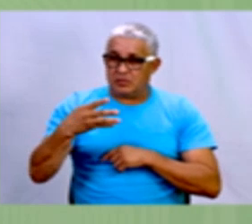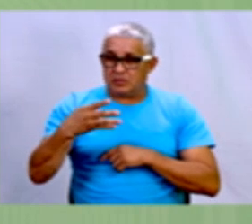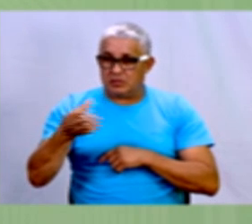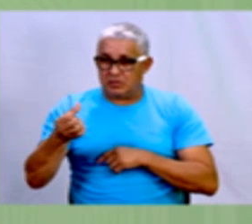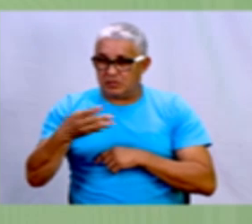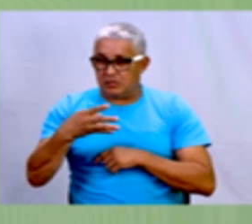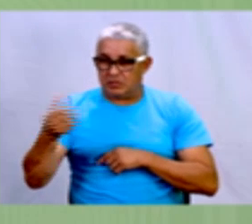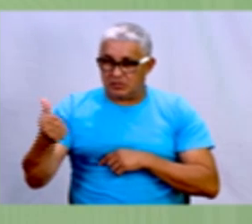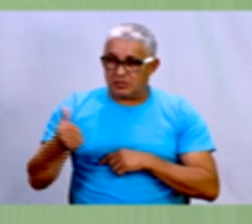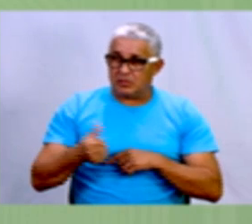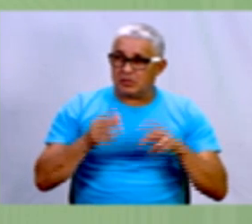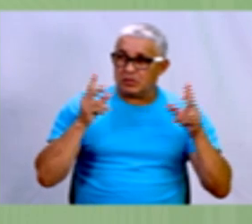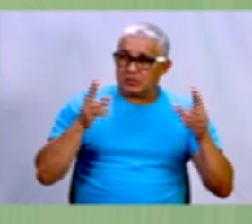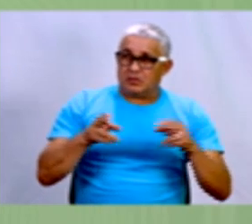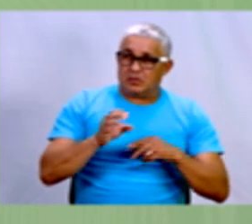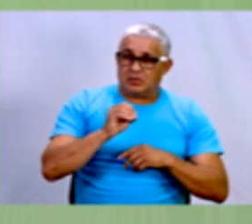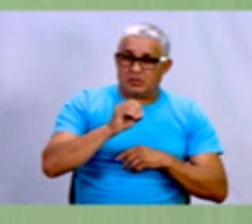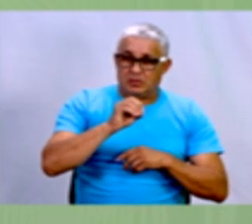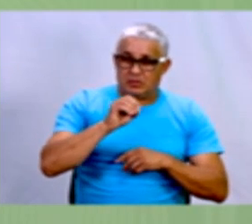igual a